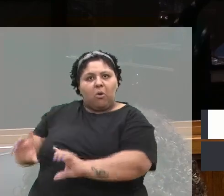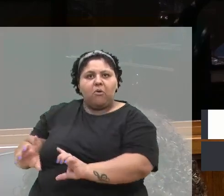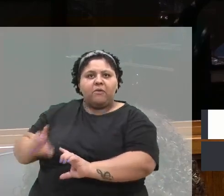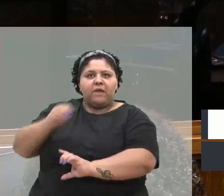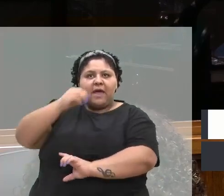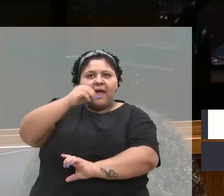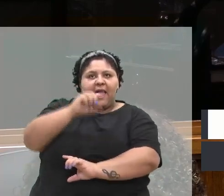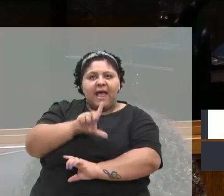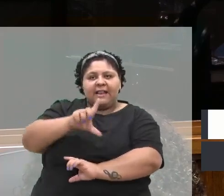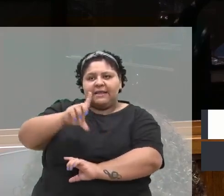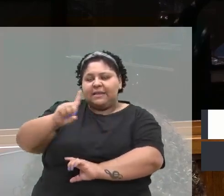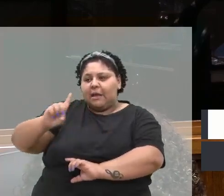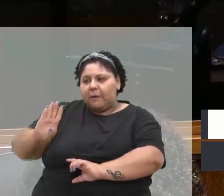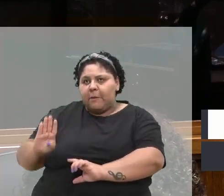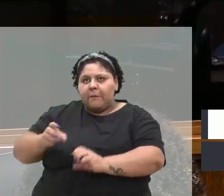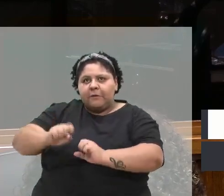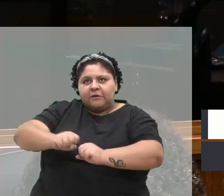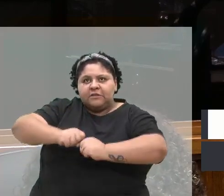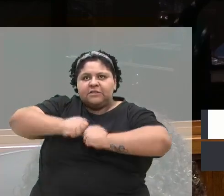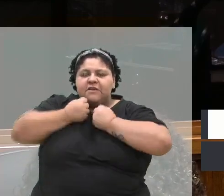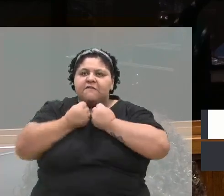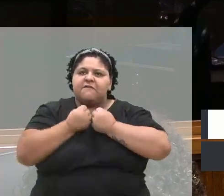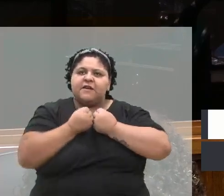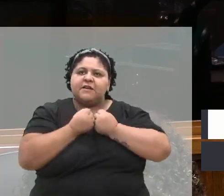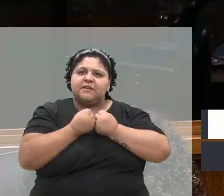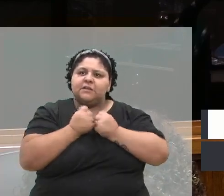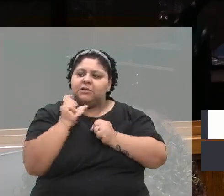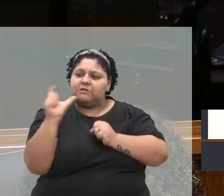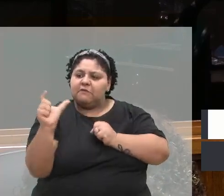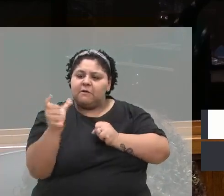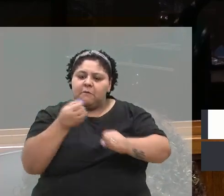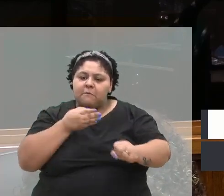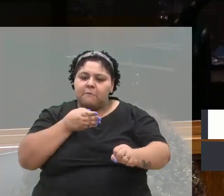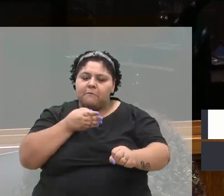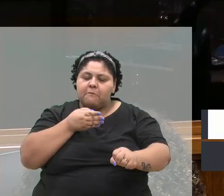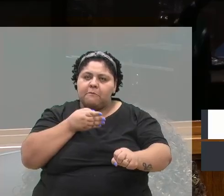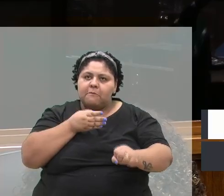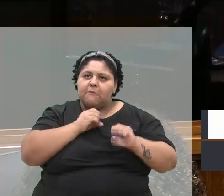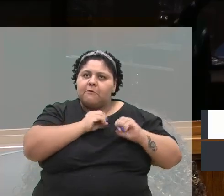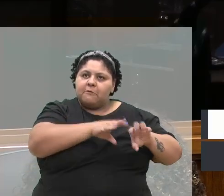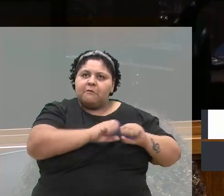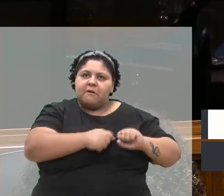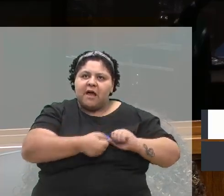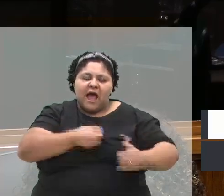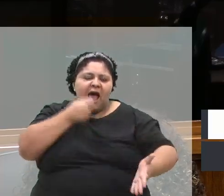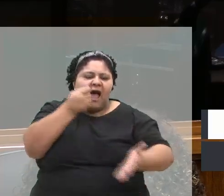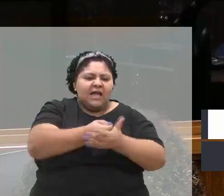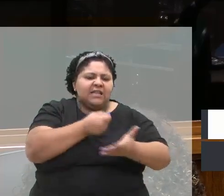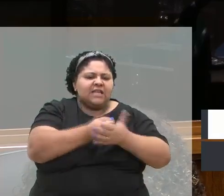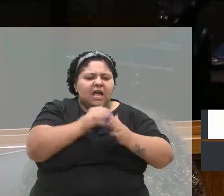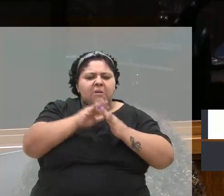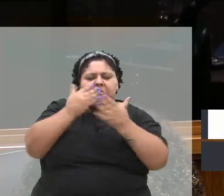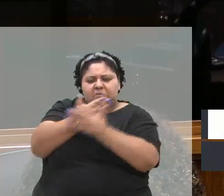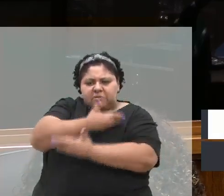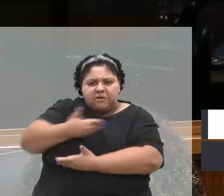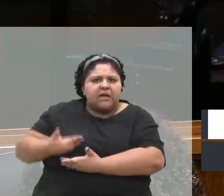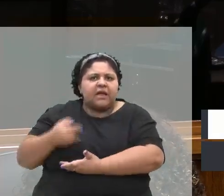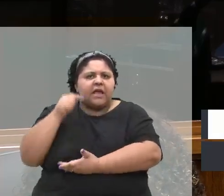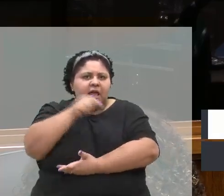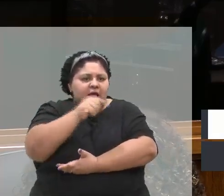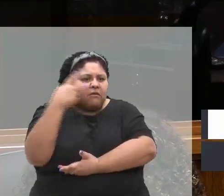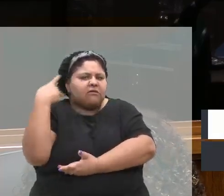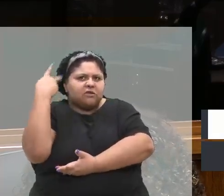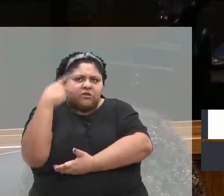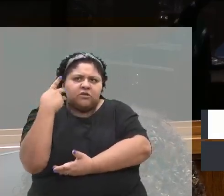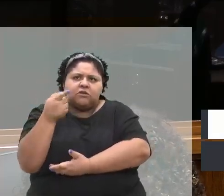LDB, defendem voucher para a educação, atacam a escola pública. Esses colegas, teve um colega